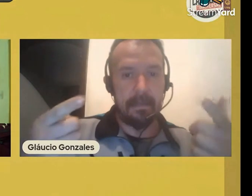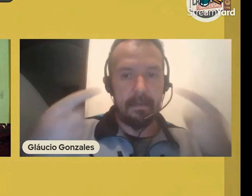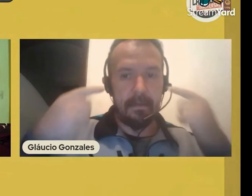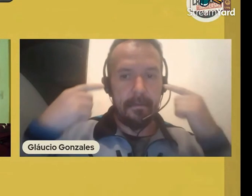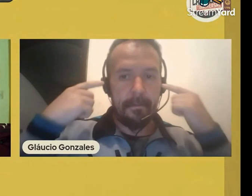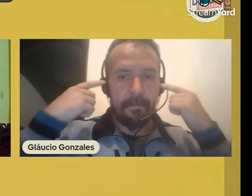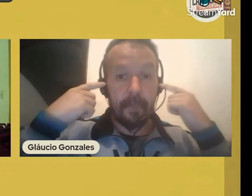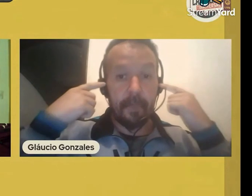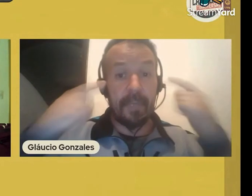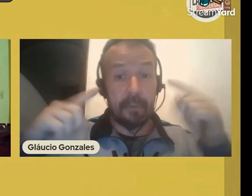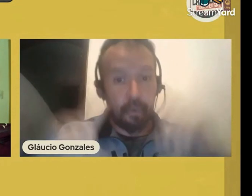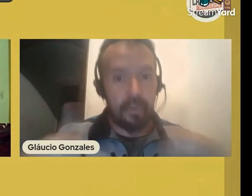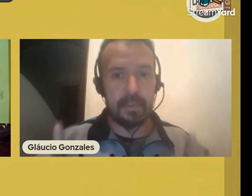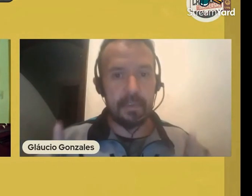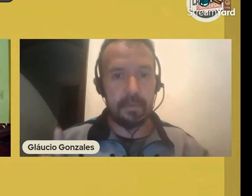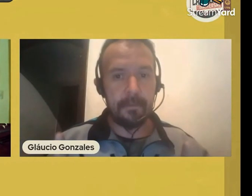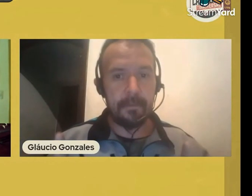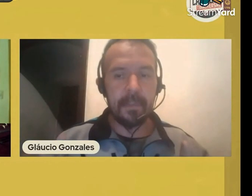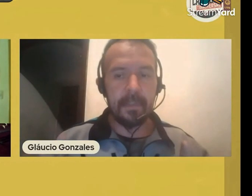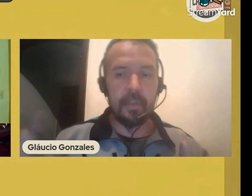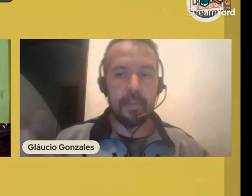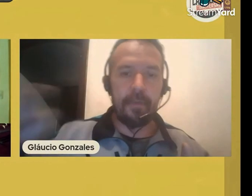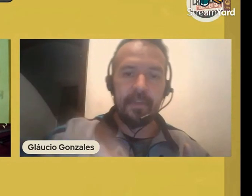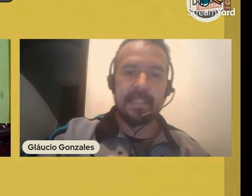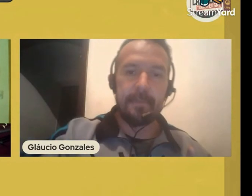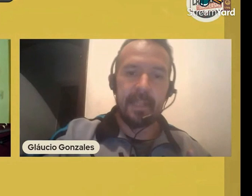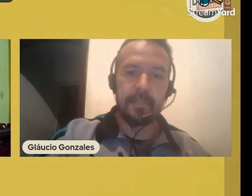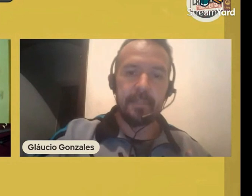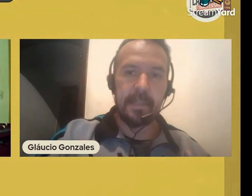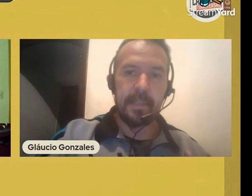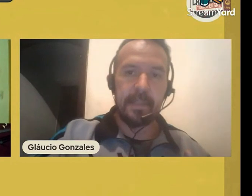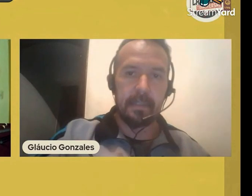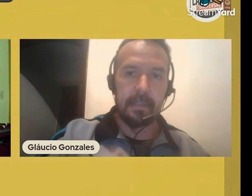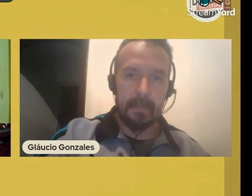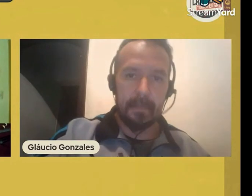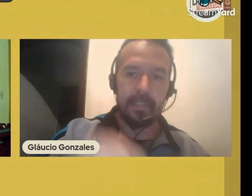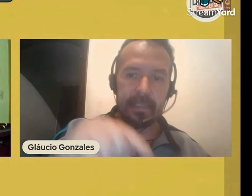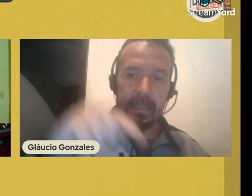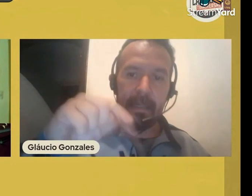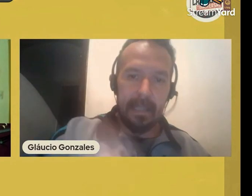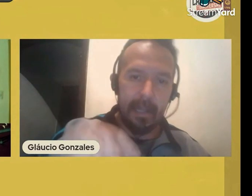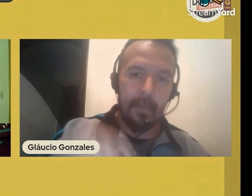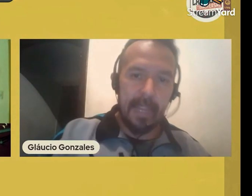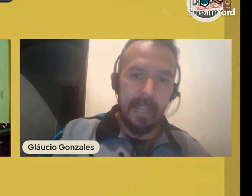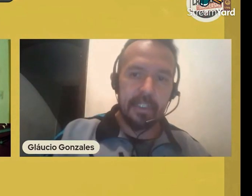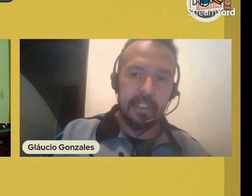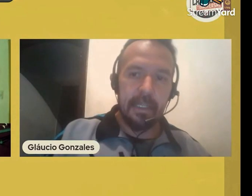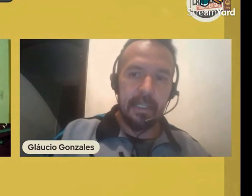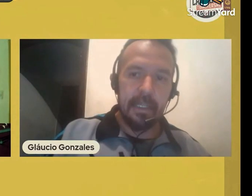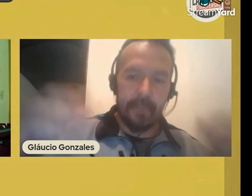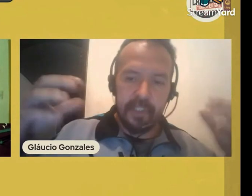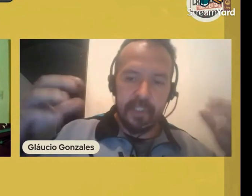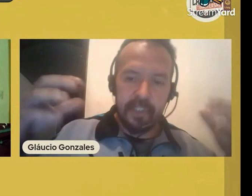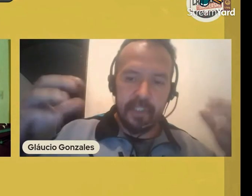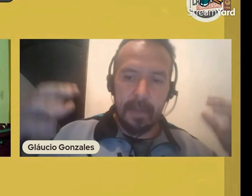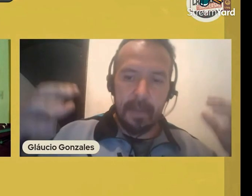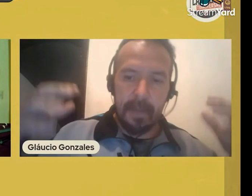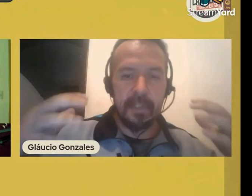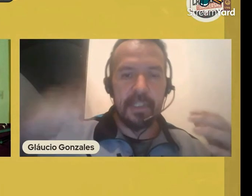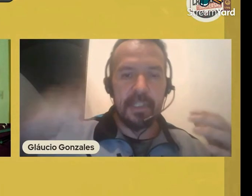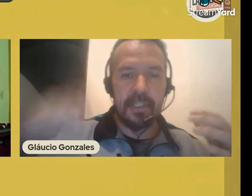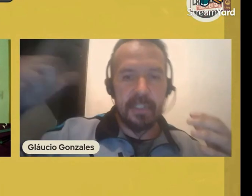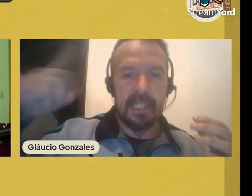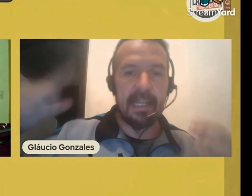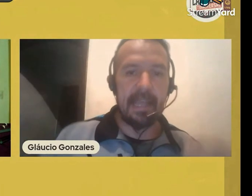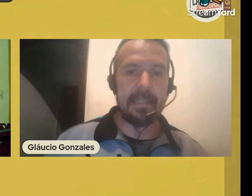que eu falei tudo isso se o governo trabalhadores realmente ele também tinha